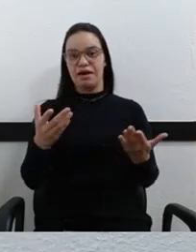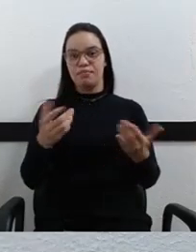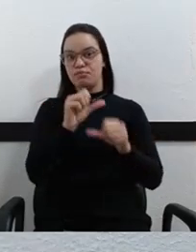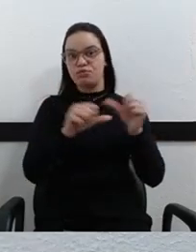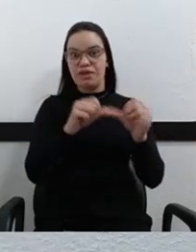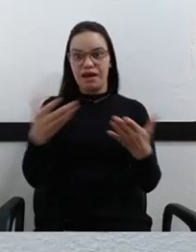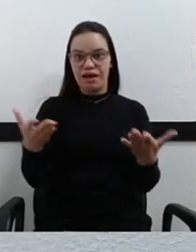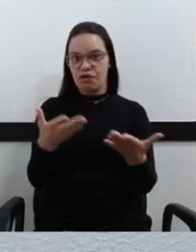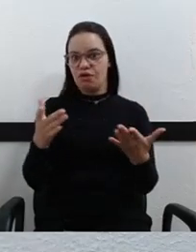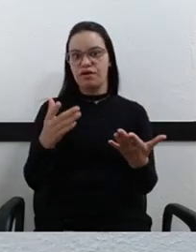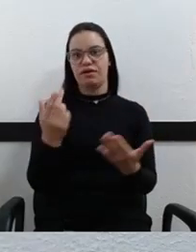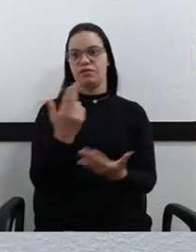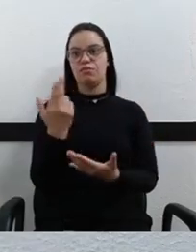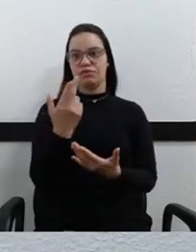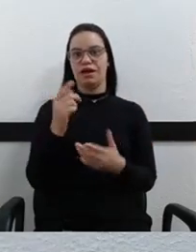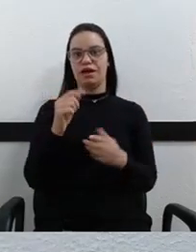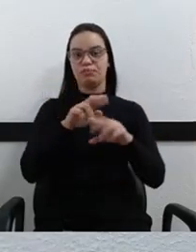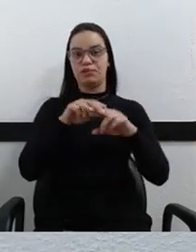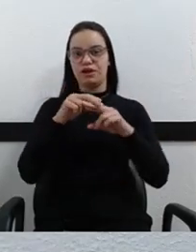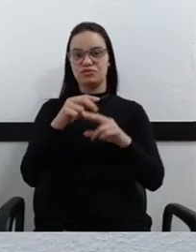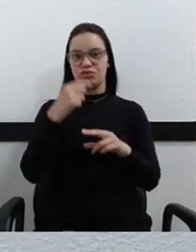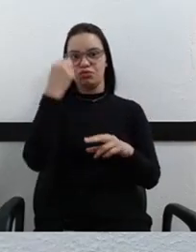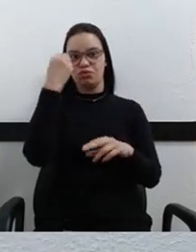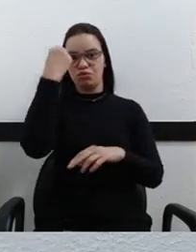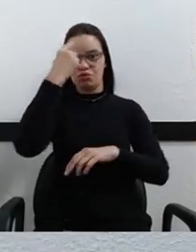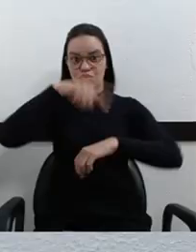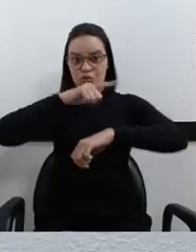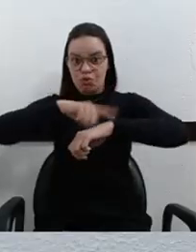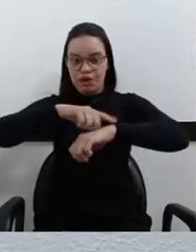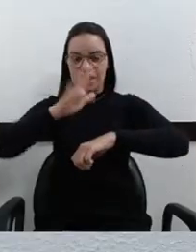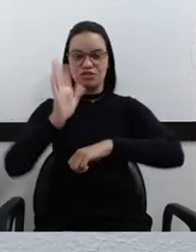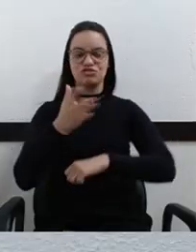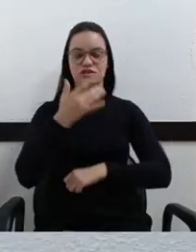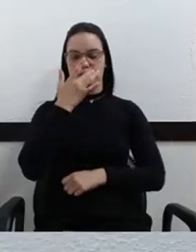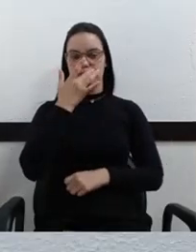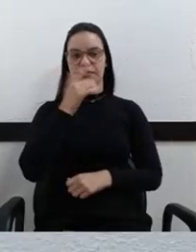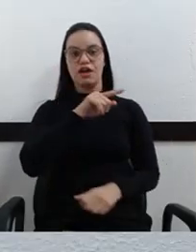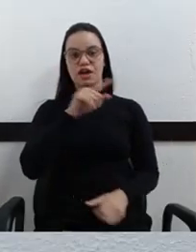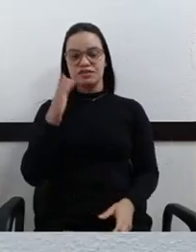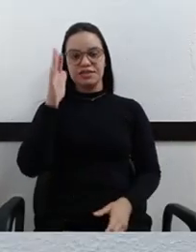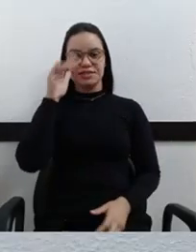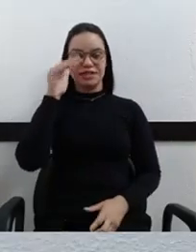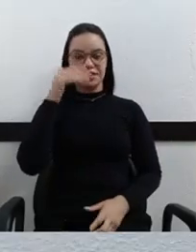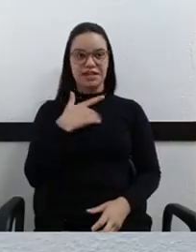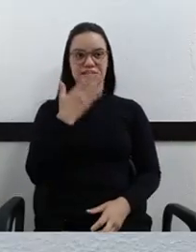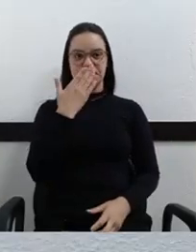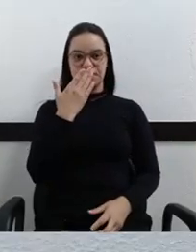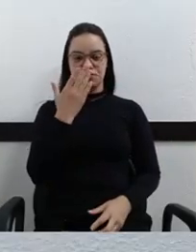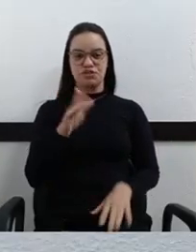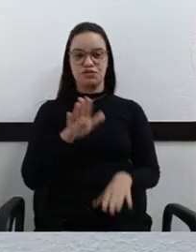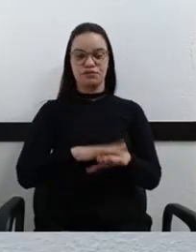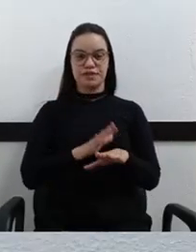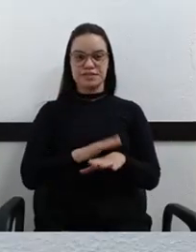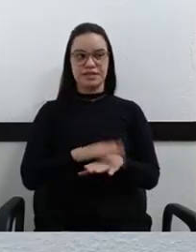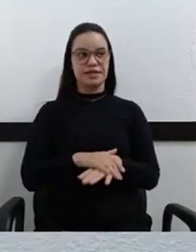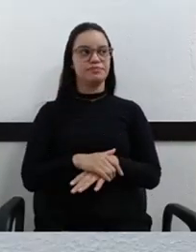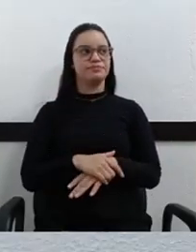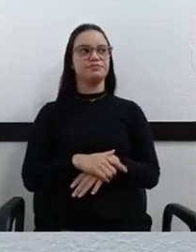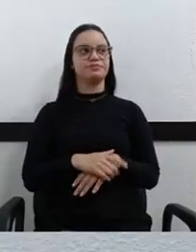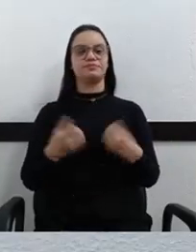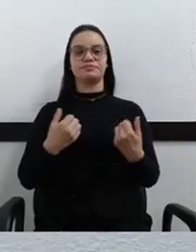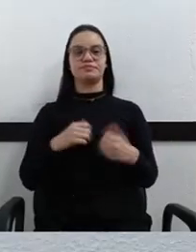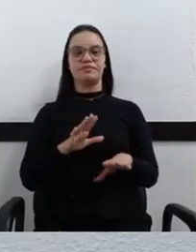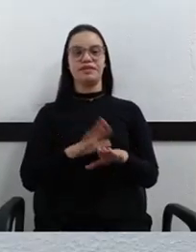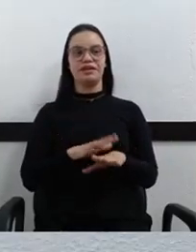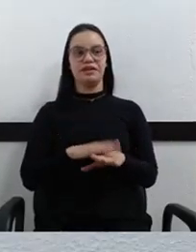dos defensores e defensoras, servidores e servidoras que tenham interesse em fazer esse pedido para indeferimento, deverão ser feitos,